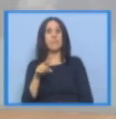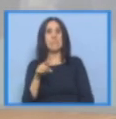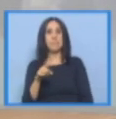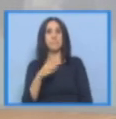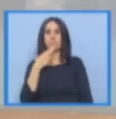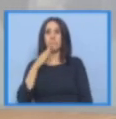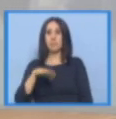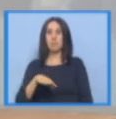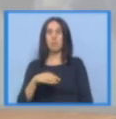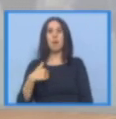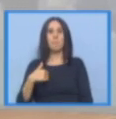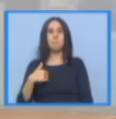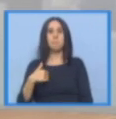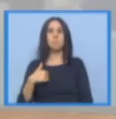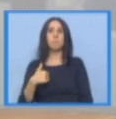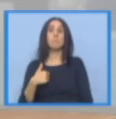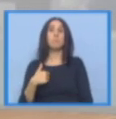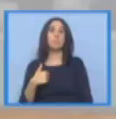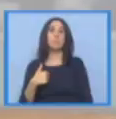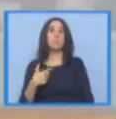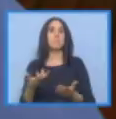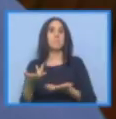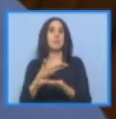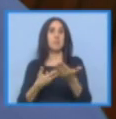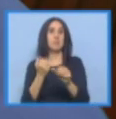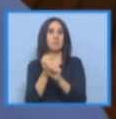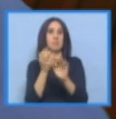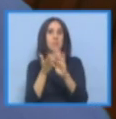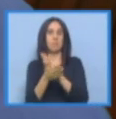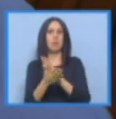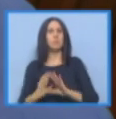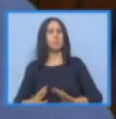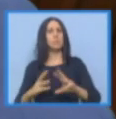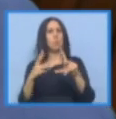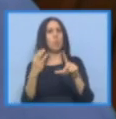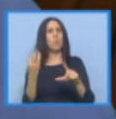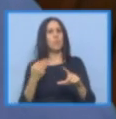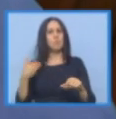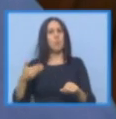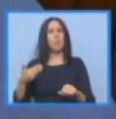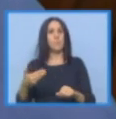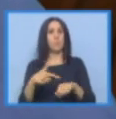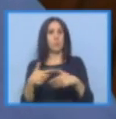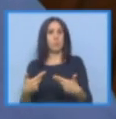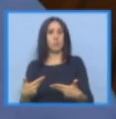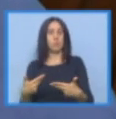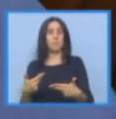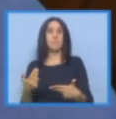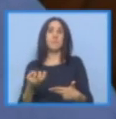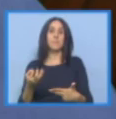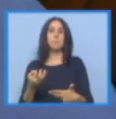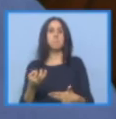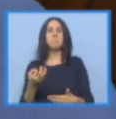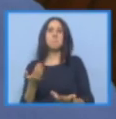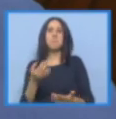da precariedade, nós sabemos que também o mercado de trabalho tem evoluído e hoje em dia já